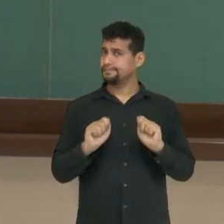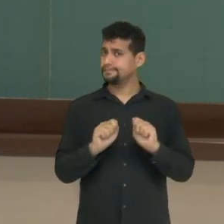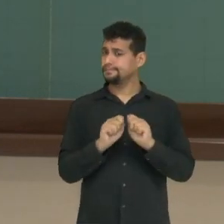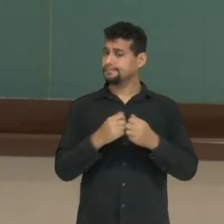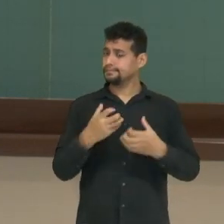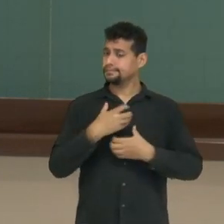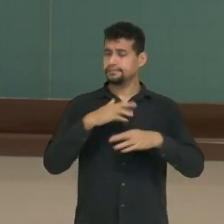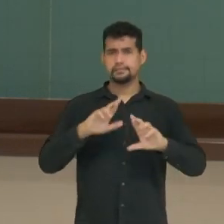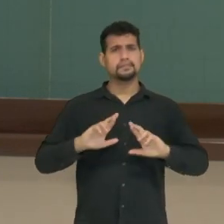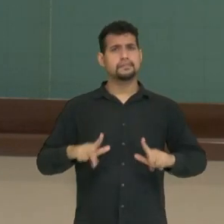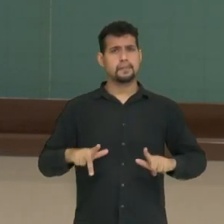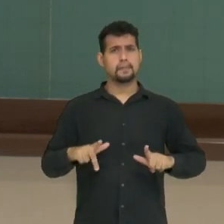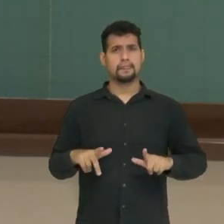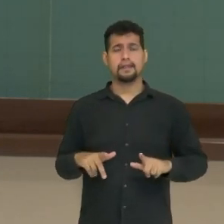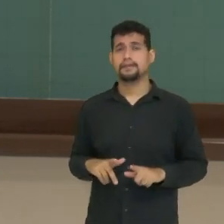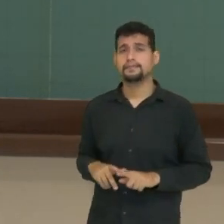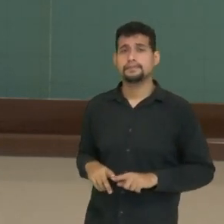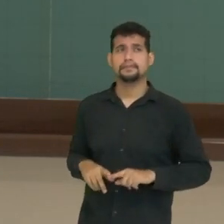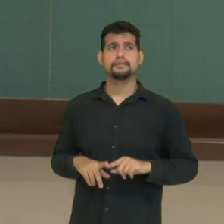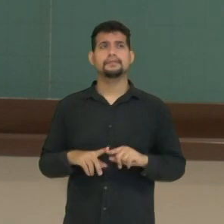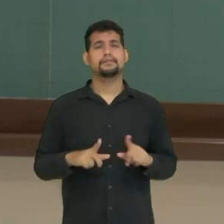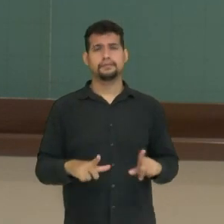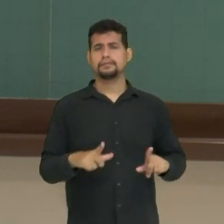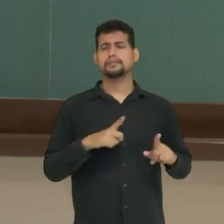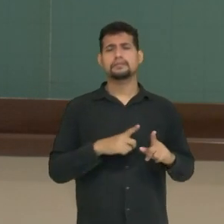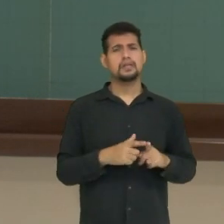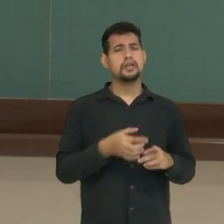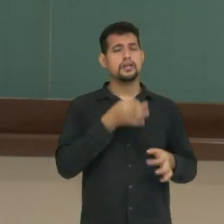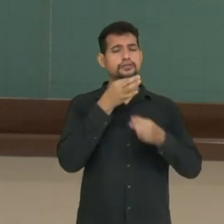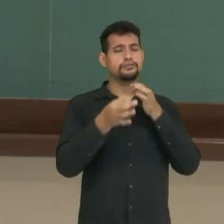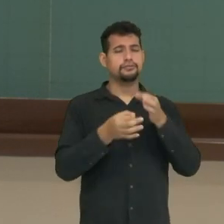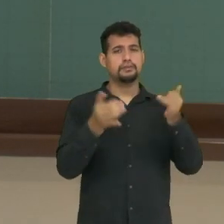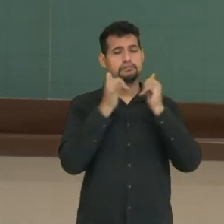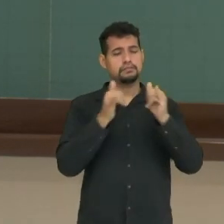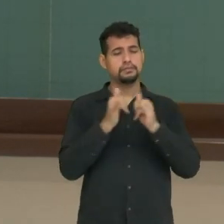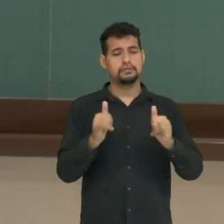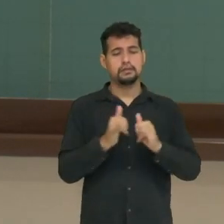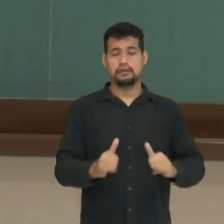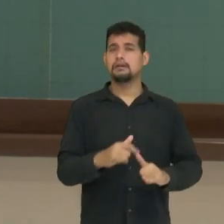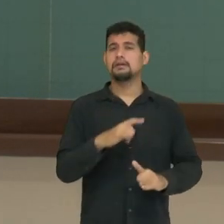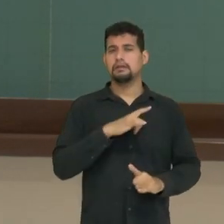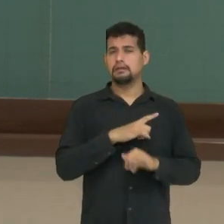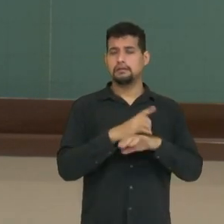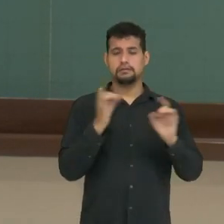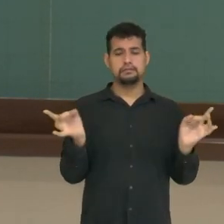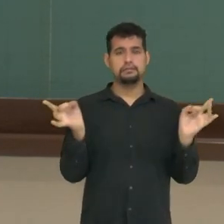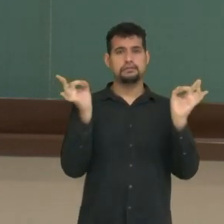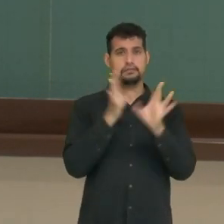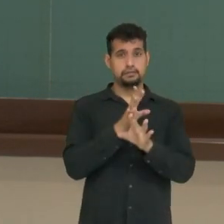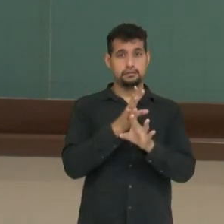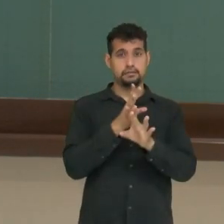outra maneira. Então, dadas as dicas, nós chegamos aqui